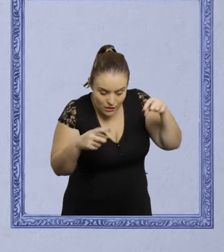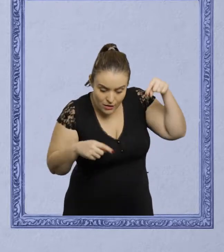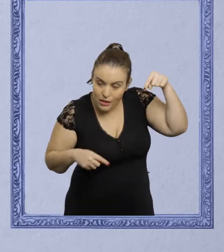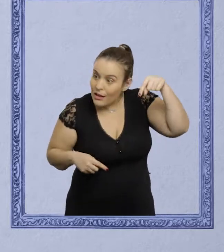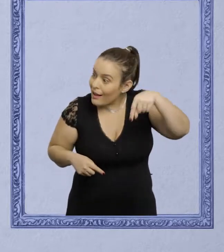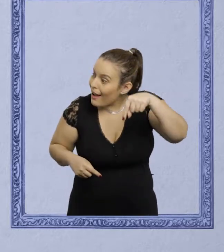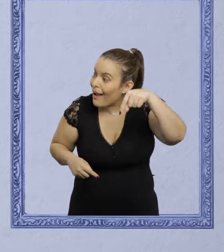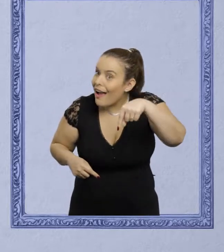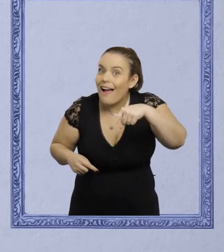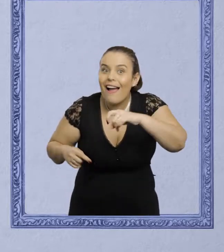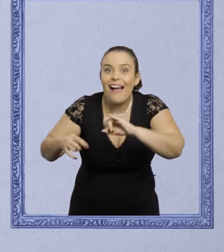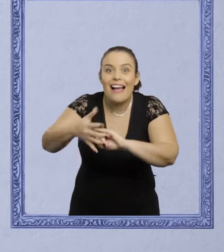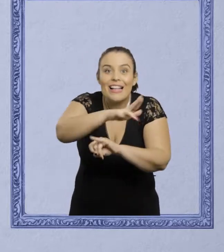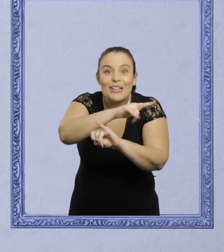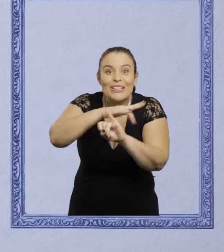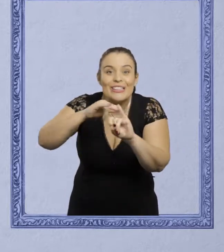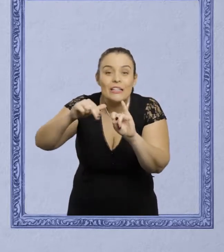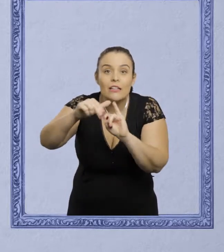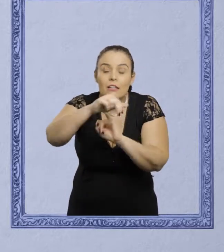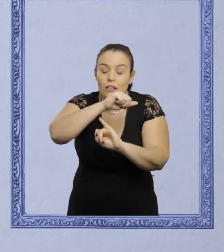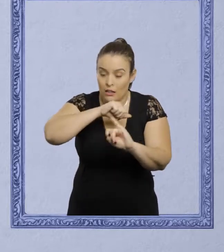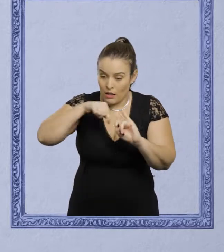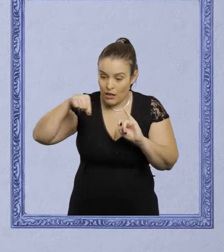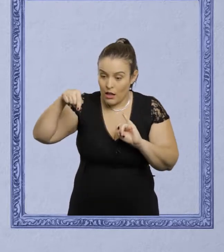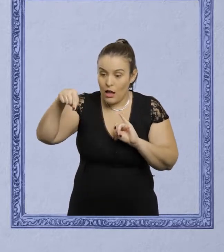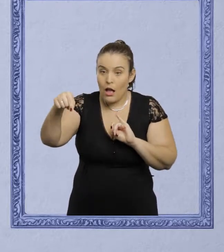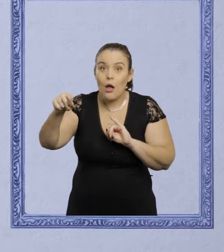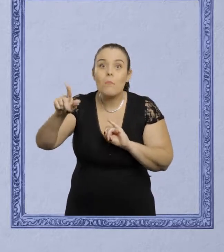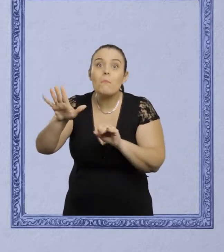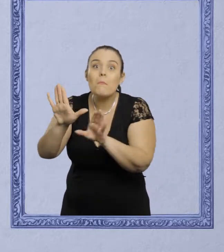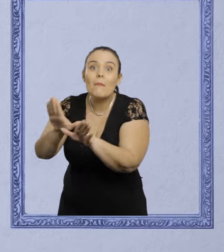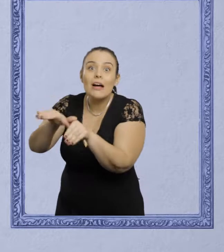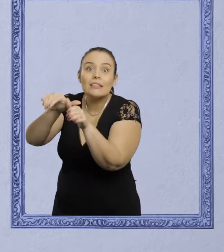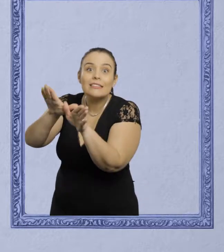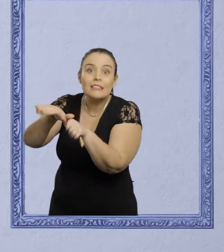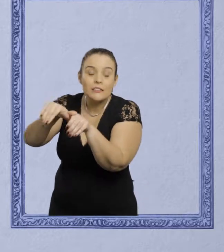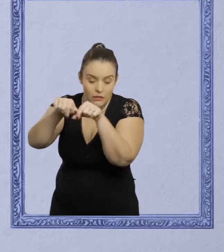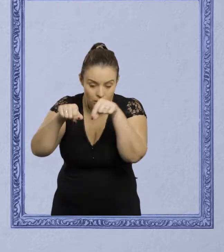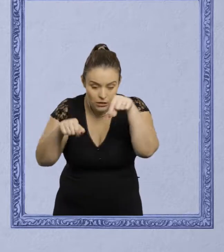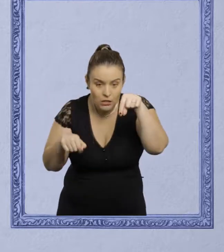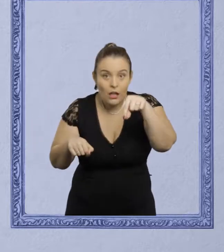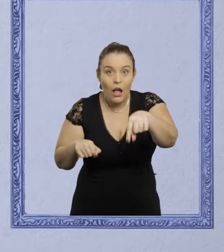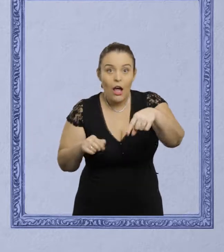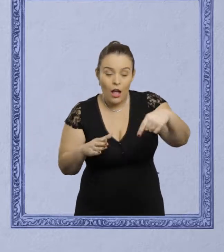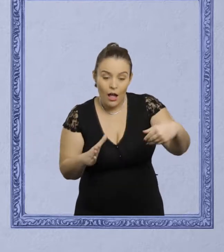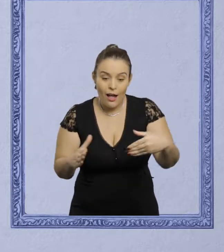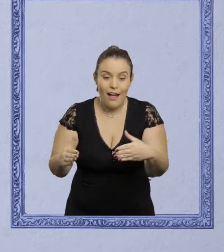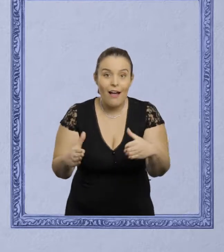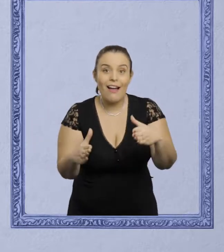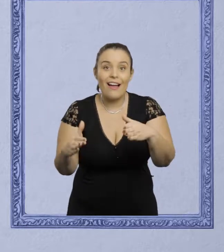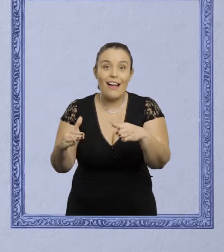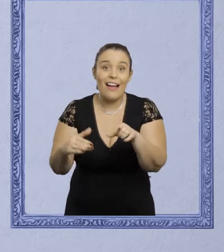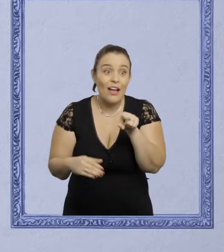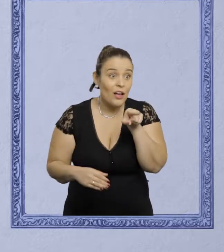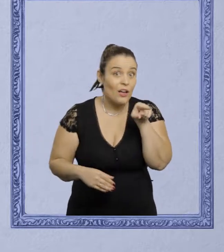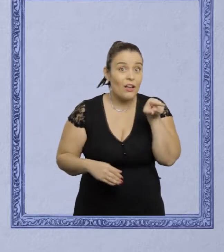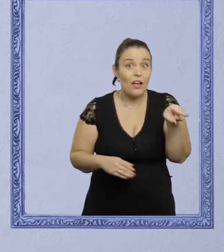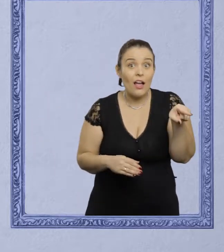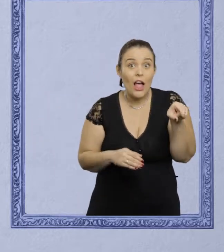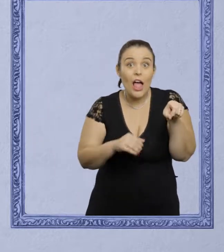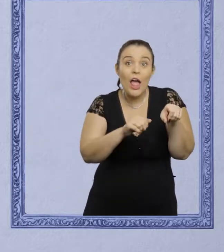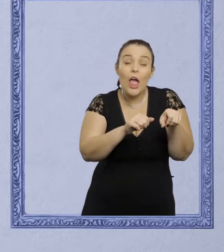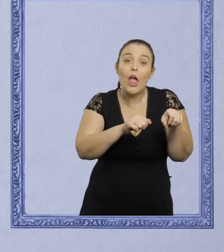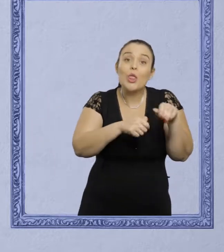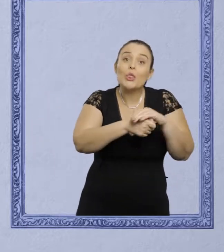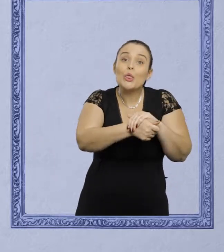reconheceram a Terra do Nunca. João viu seu flamingo. Miguel viu sua caverna. Wendy avistou as